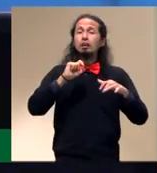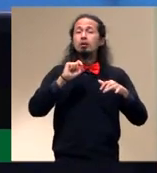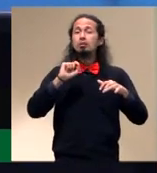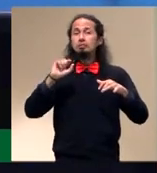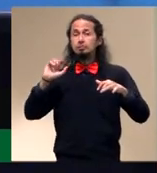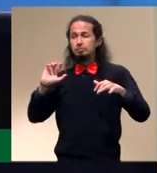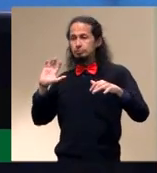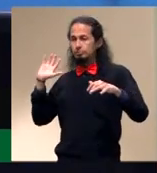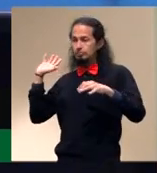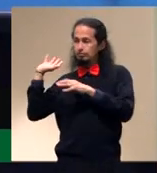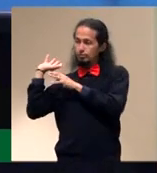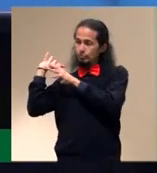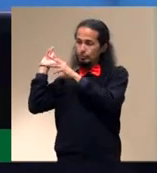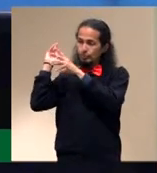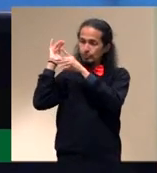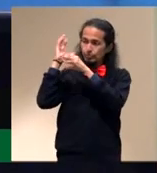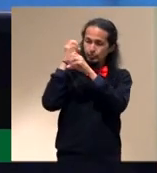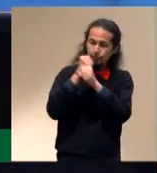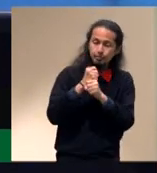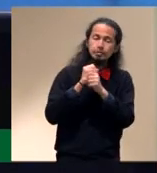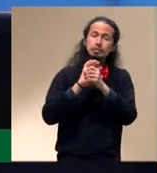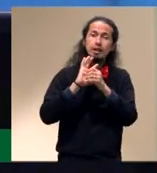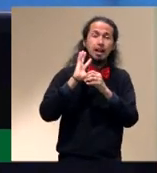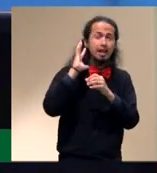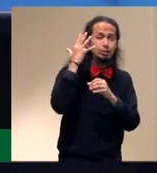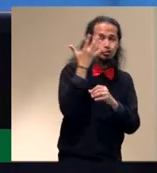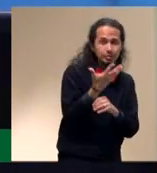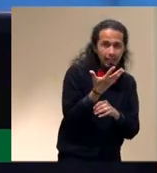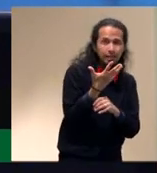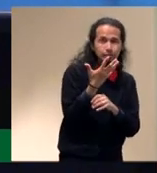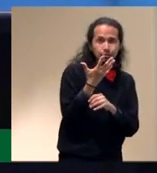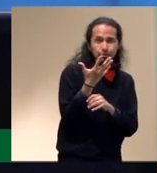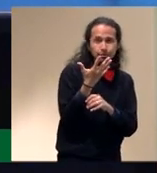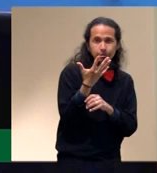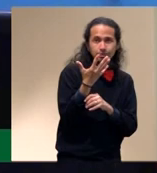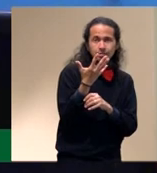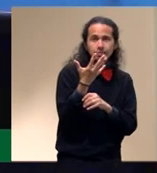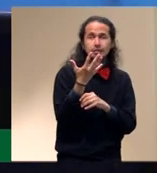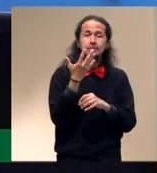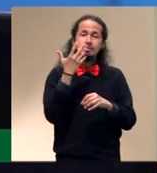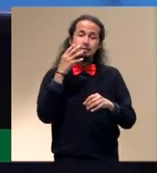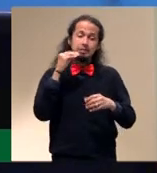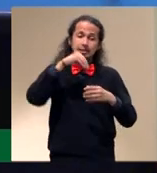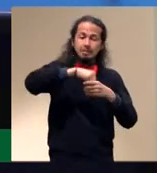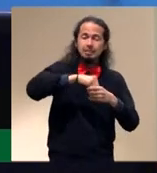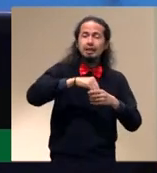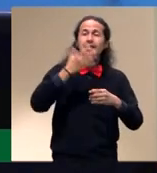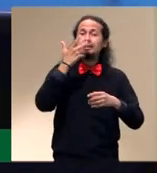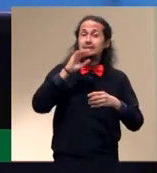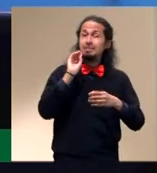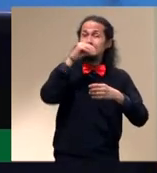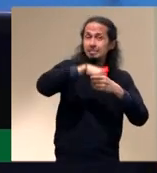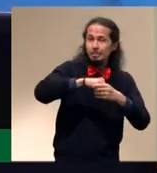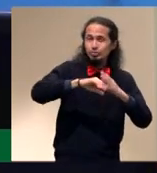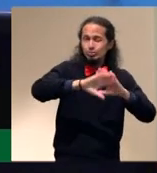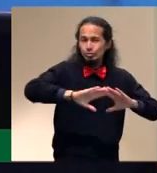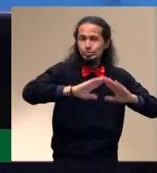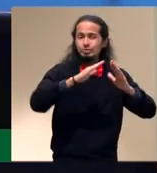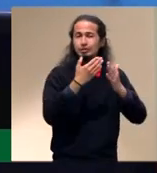adensamento de experiência da criança no contexto educativo, que vai lhe